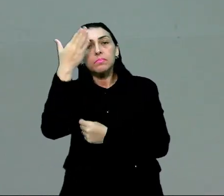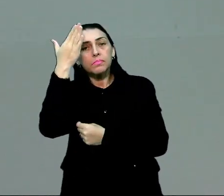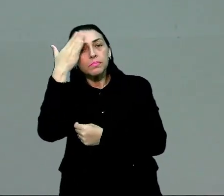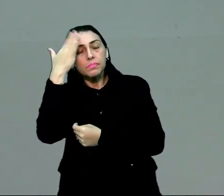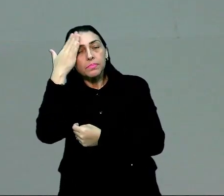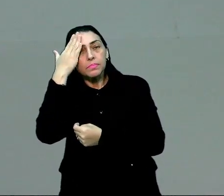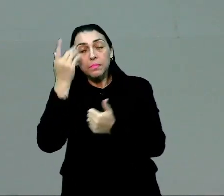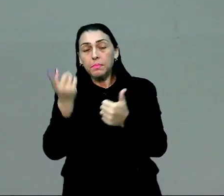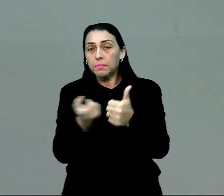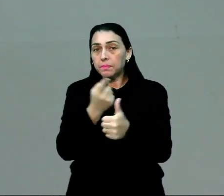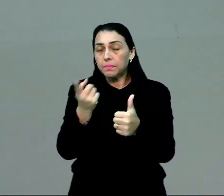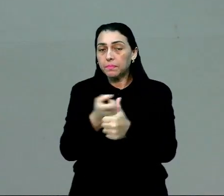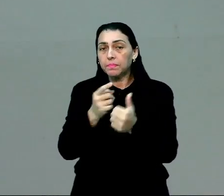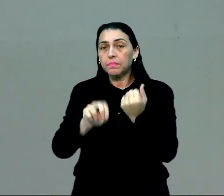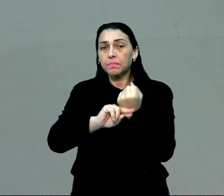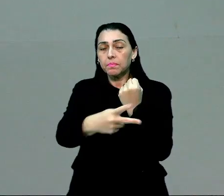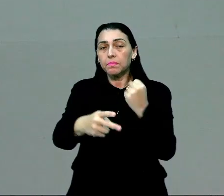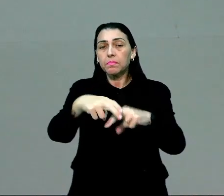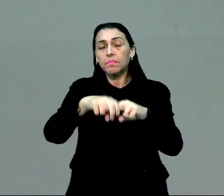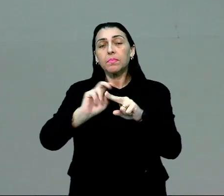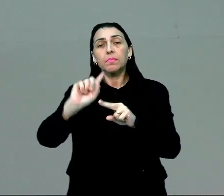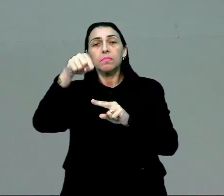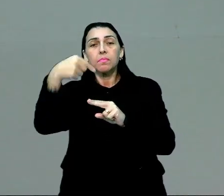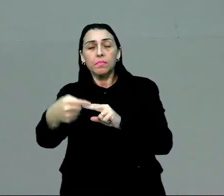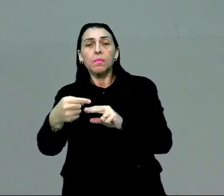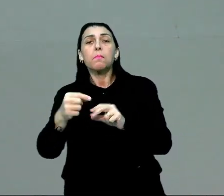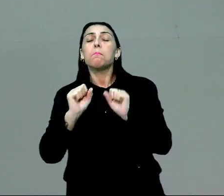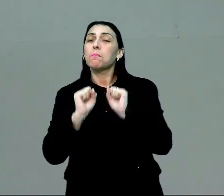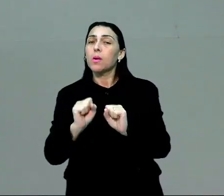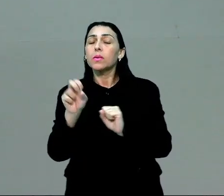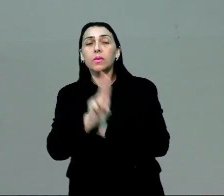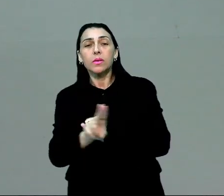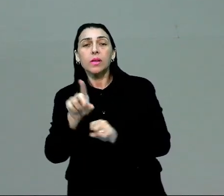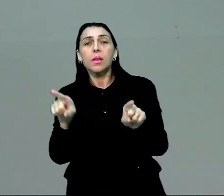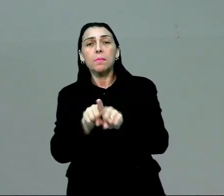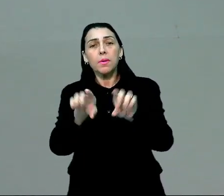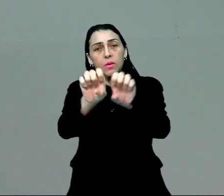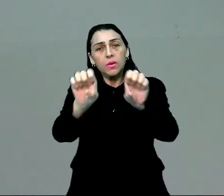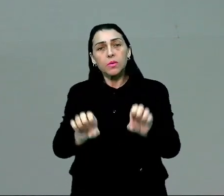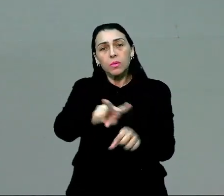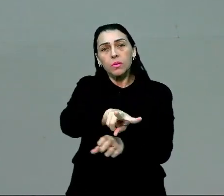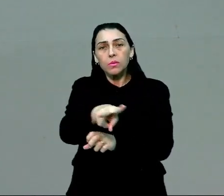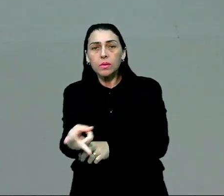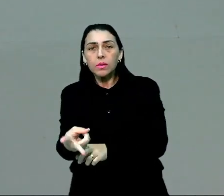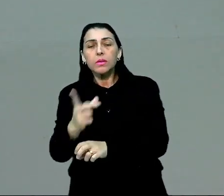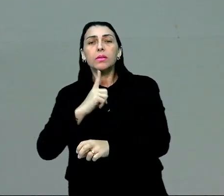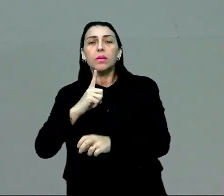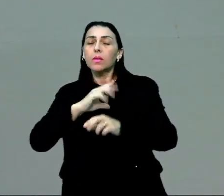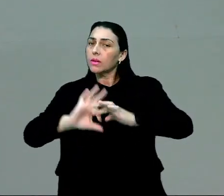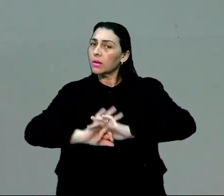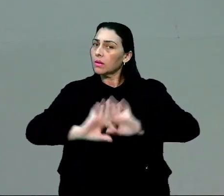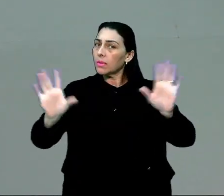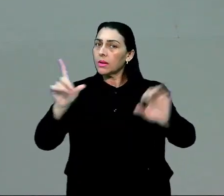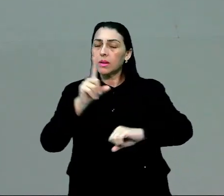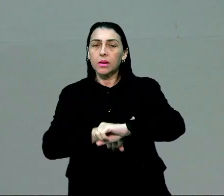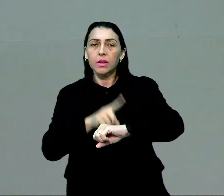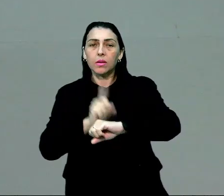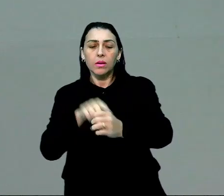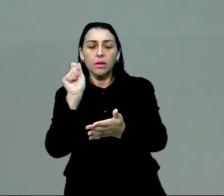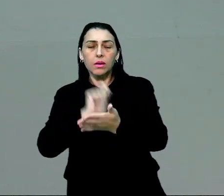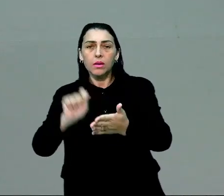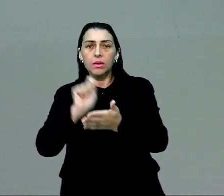que primeiro é a causa, depois a consequência. Porém, eu posso utilizar uma estrutura inversa. Eu tenho essa liberdade na hora da